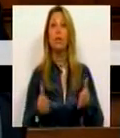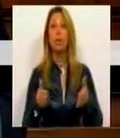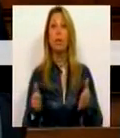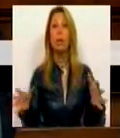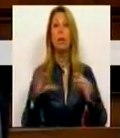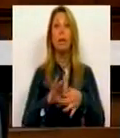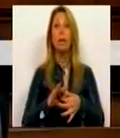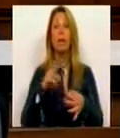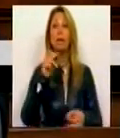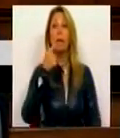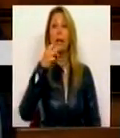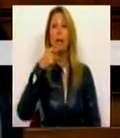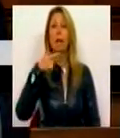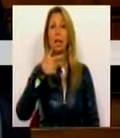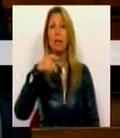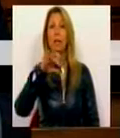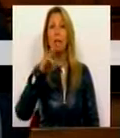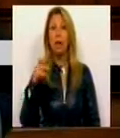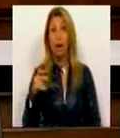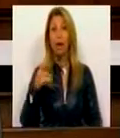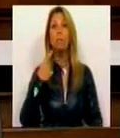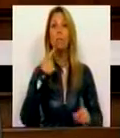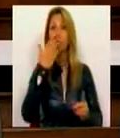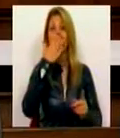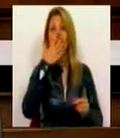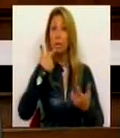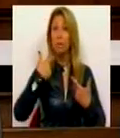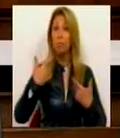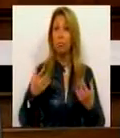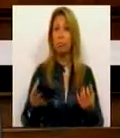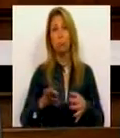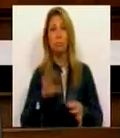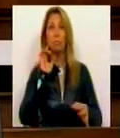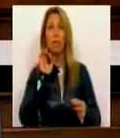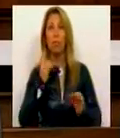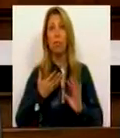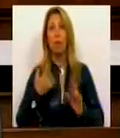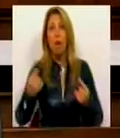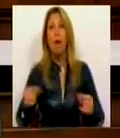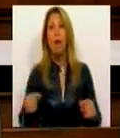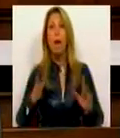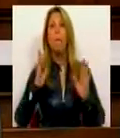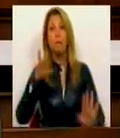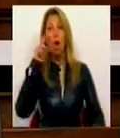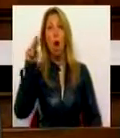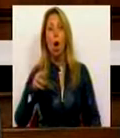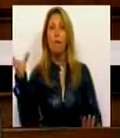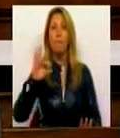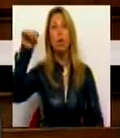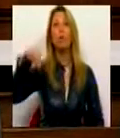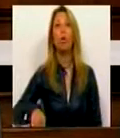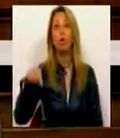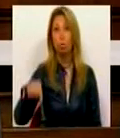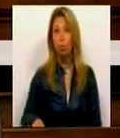Aliança Atlântica, para ser consistente, tinha que olhar mais para o Sul. Em segundo